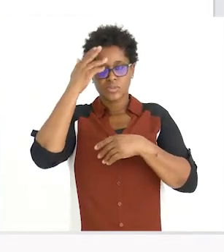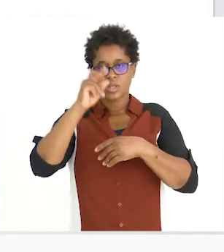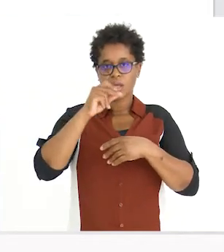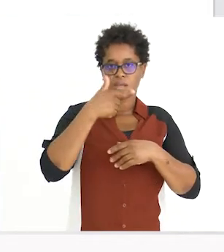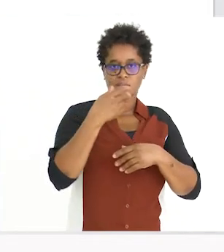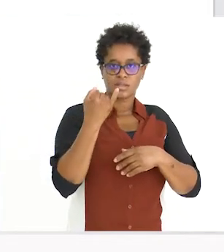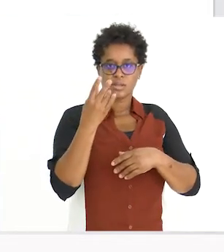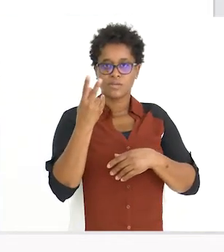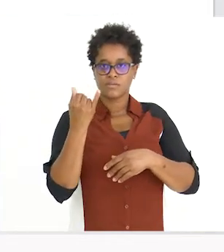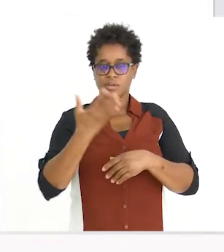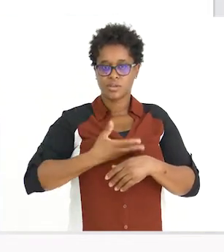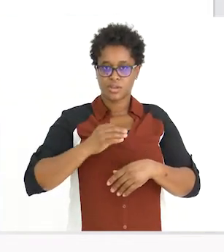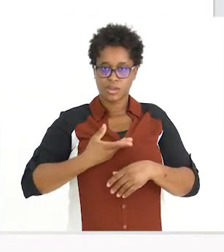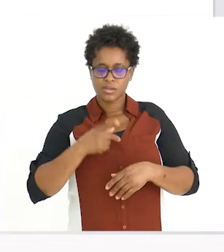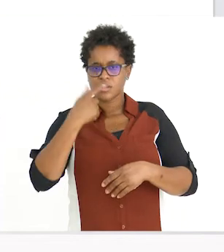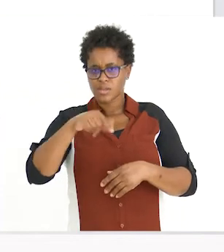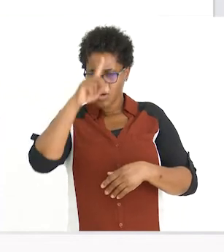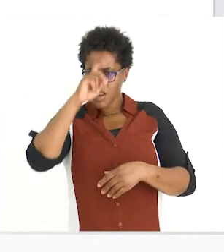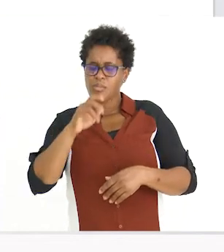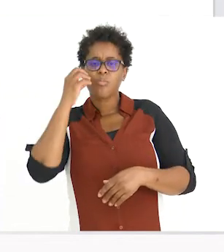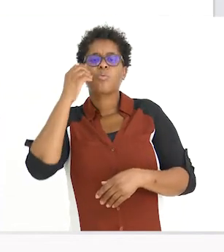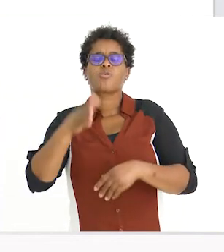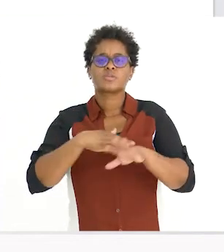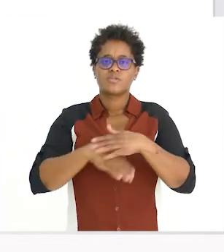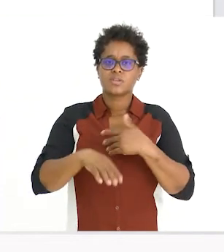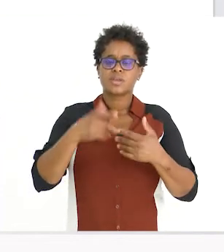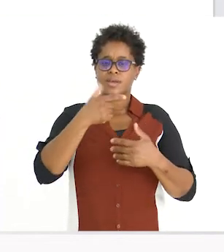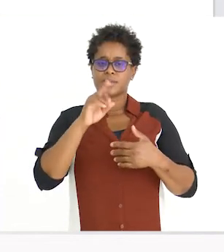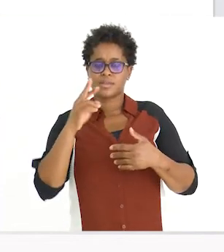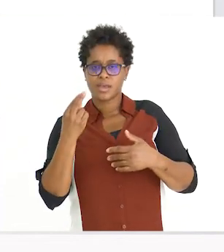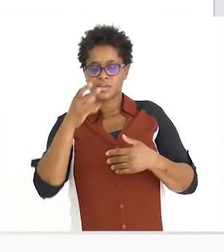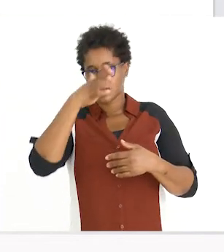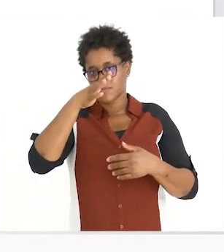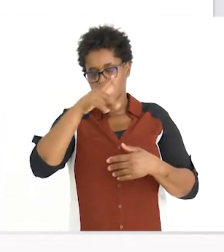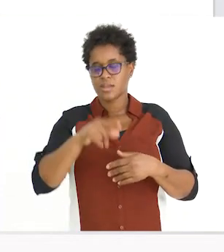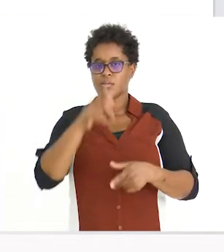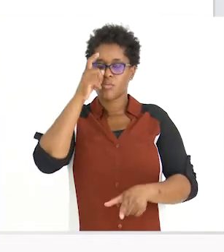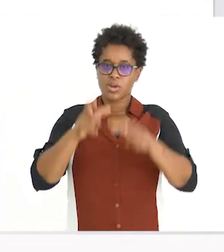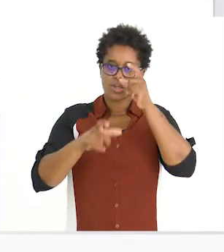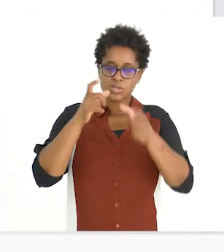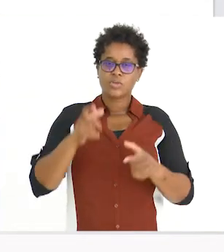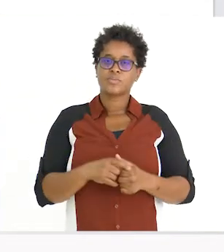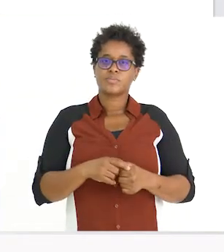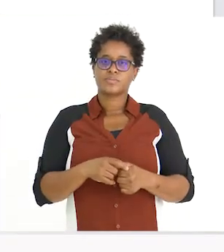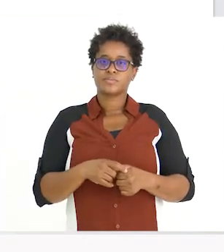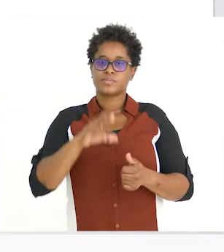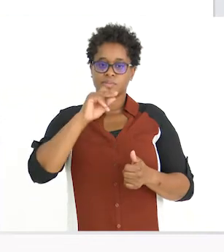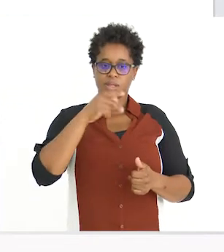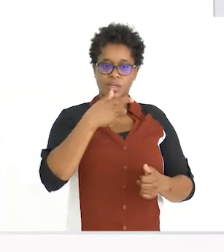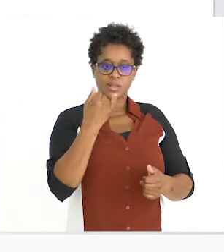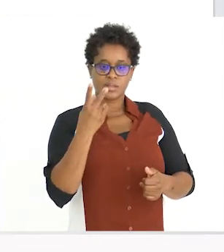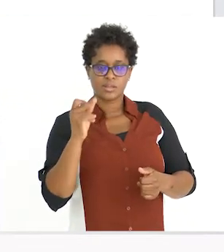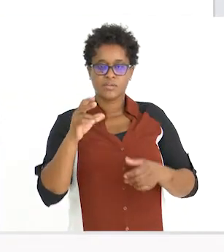atividade. Estão a lembrar como é que se calcula a taxa de atividade? É a população ativa